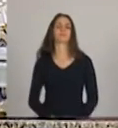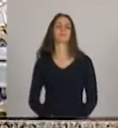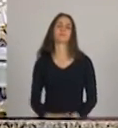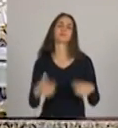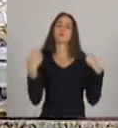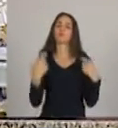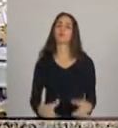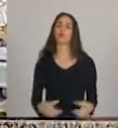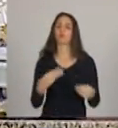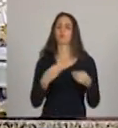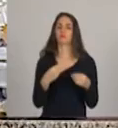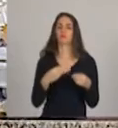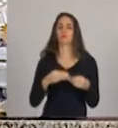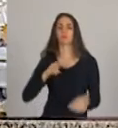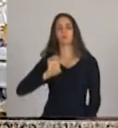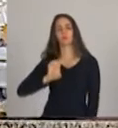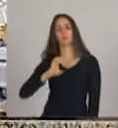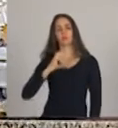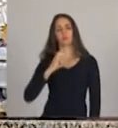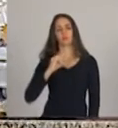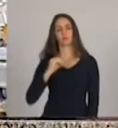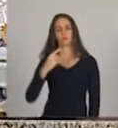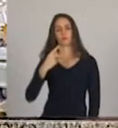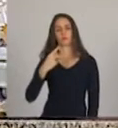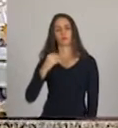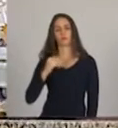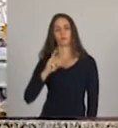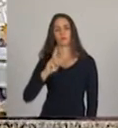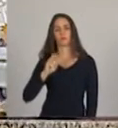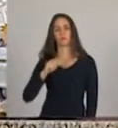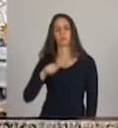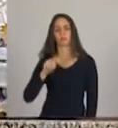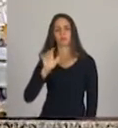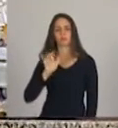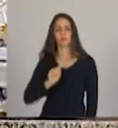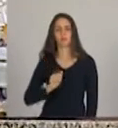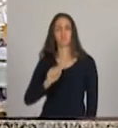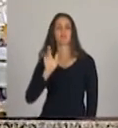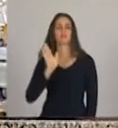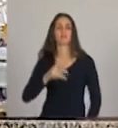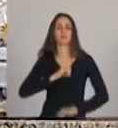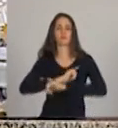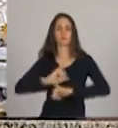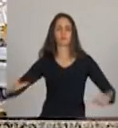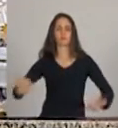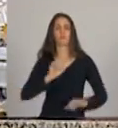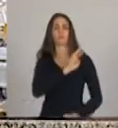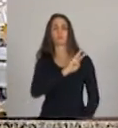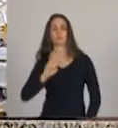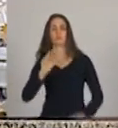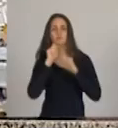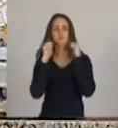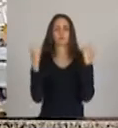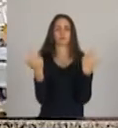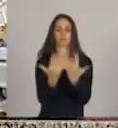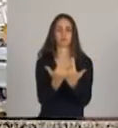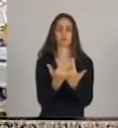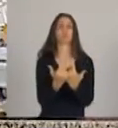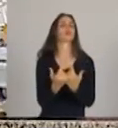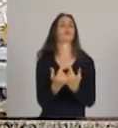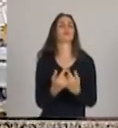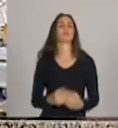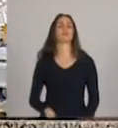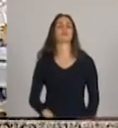localizada no município de Ecoporanga, Espírito Santo, publicado na análise digital do dia 22/1/2021,